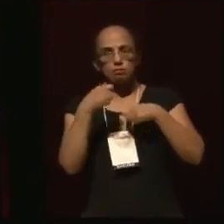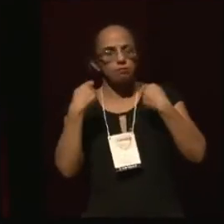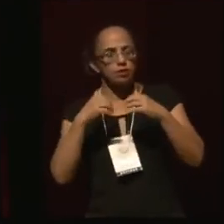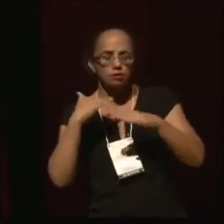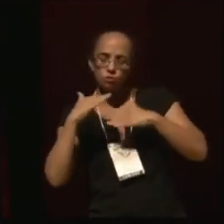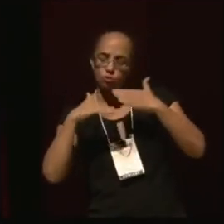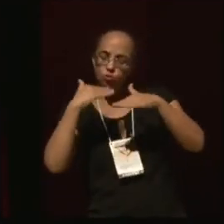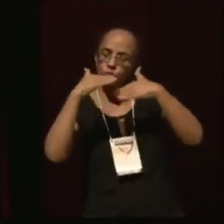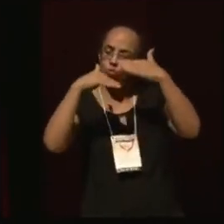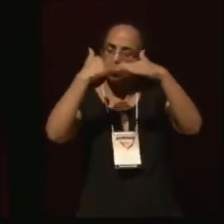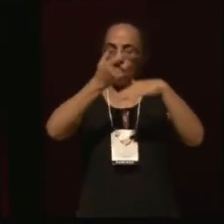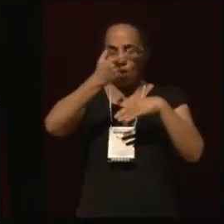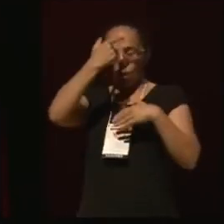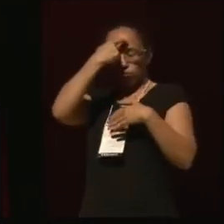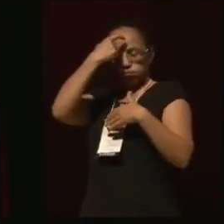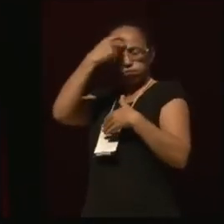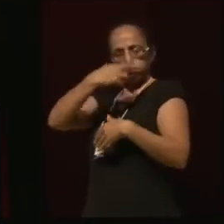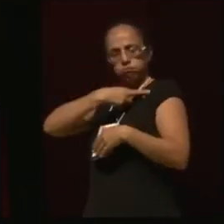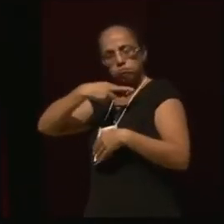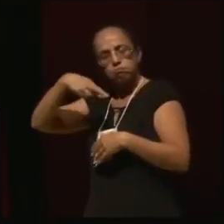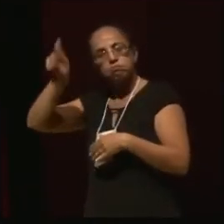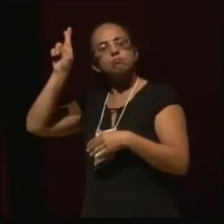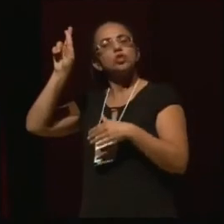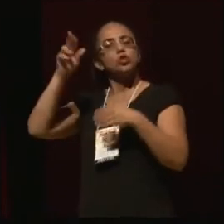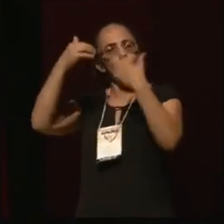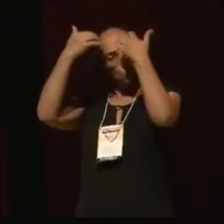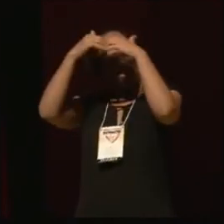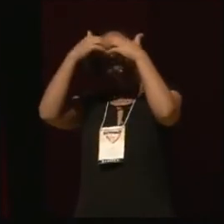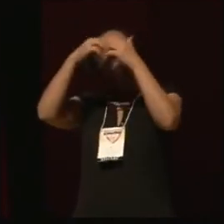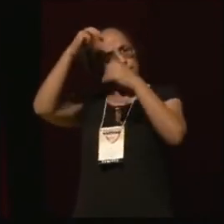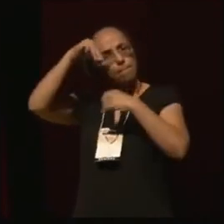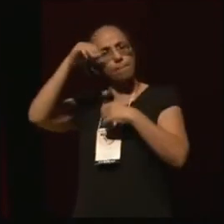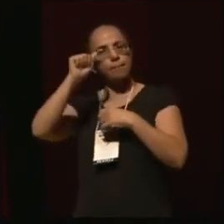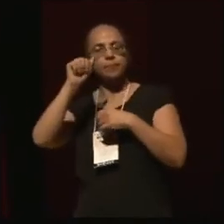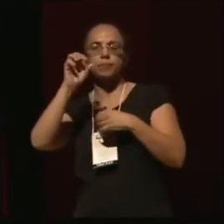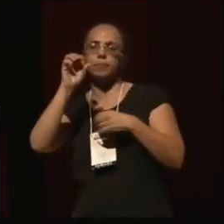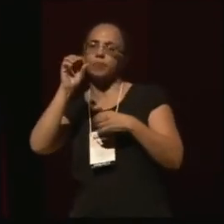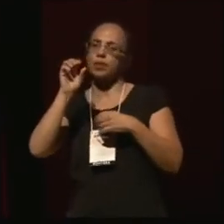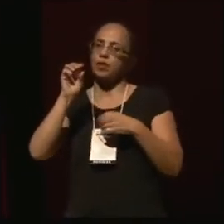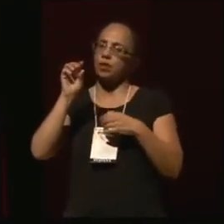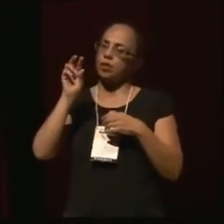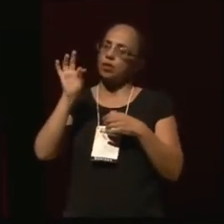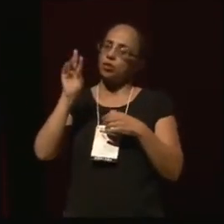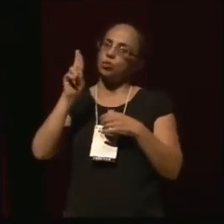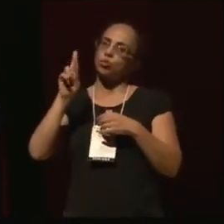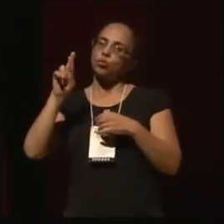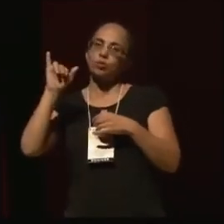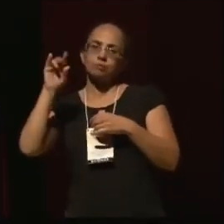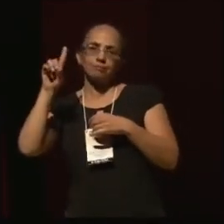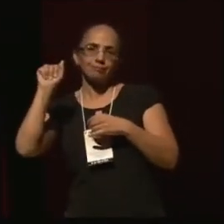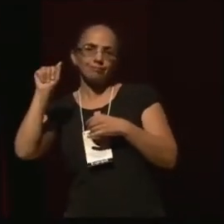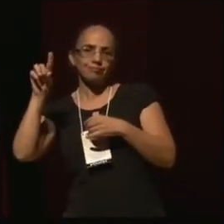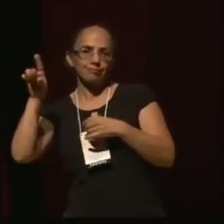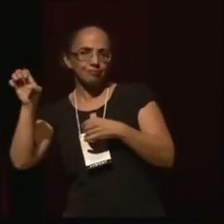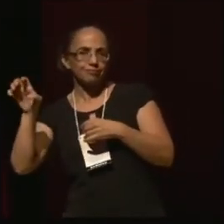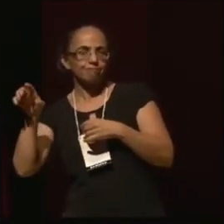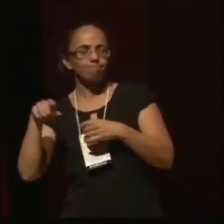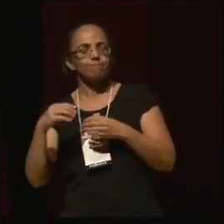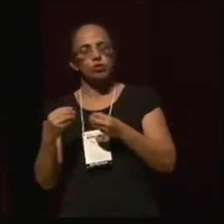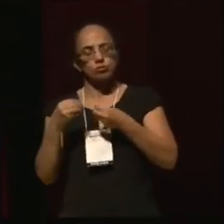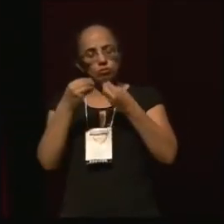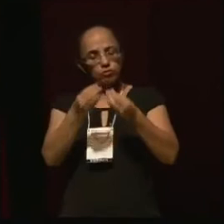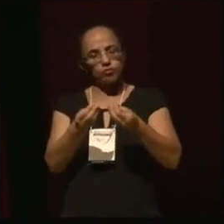consciência religiosa madura, que é devolver o caráter sagrado da existência.